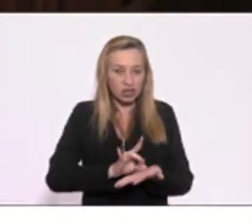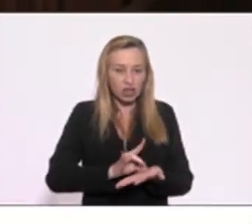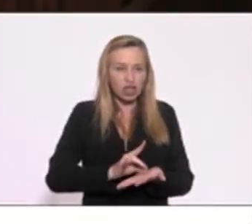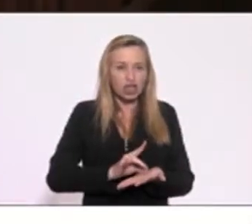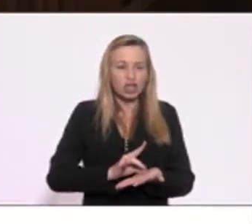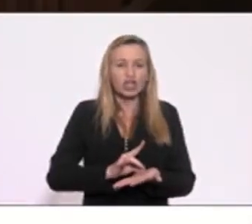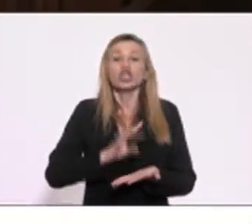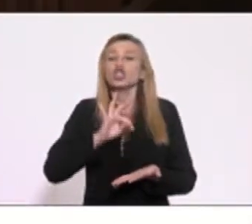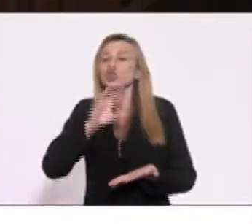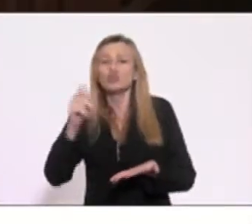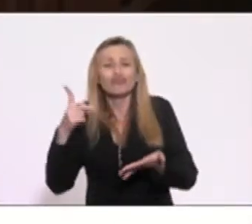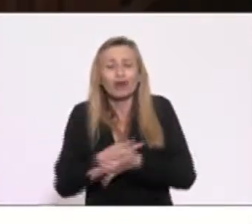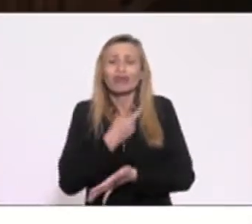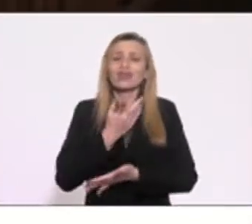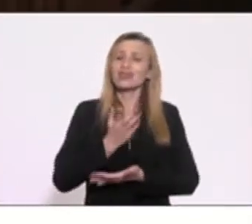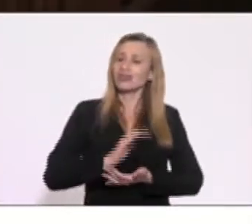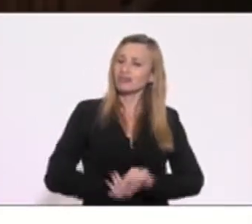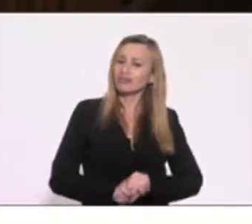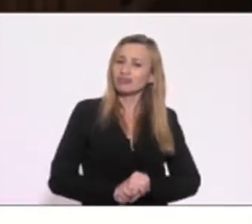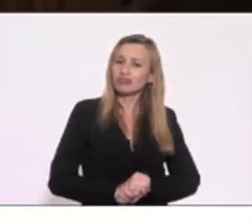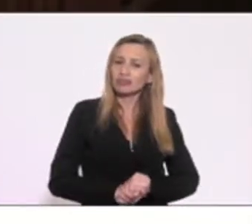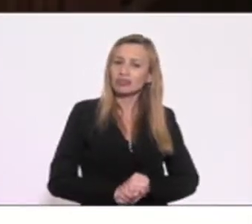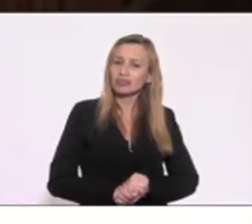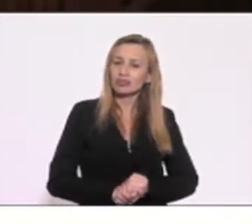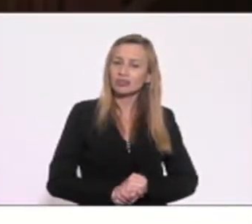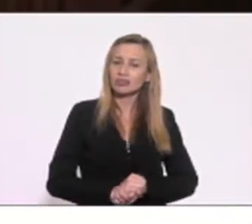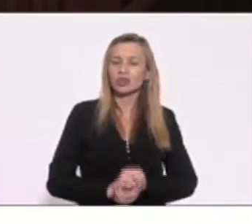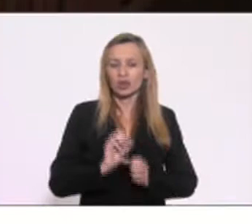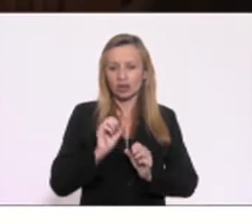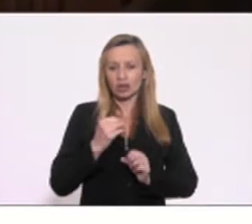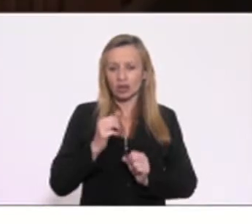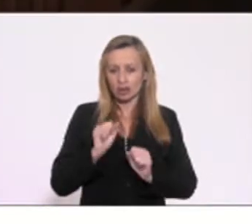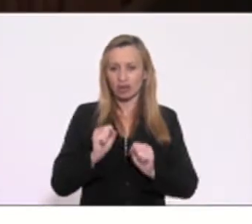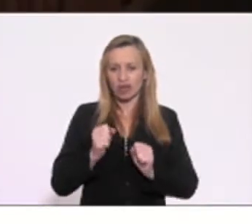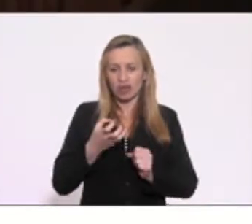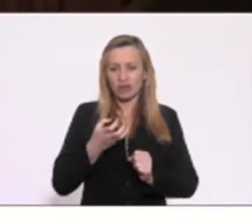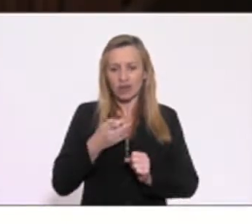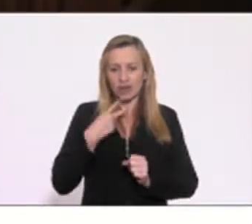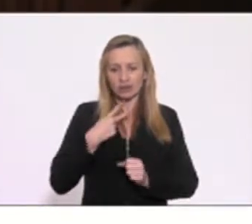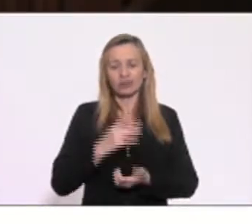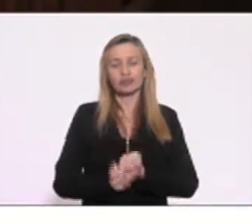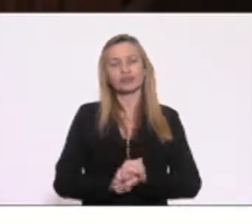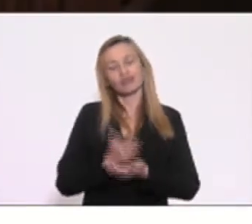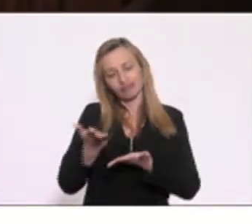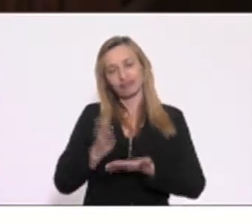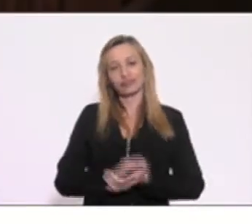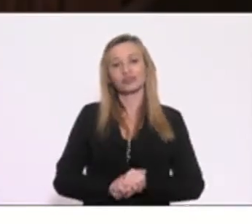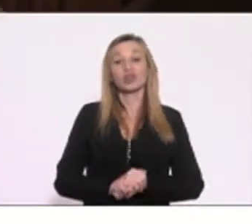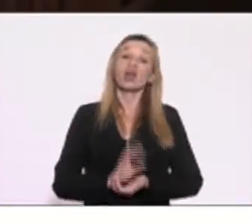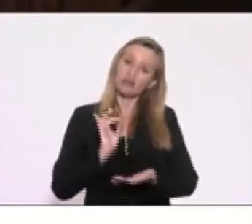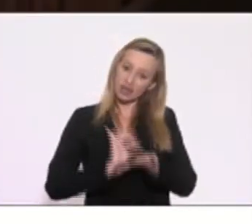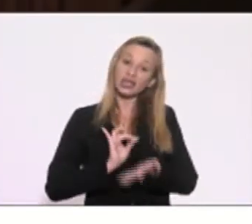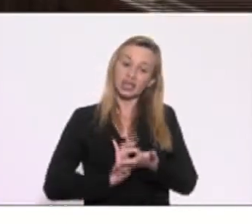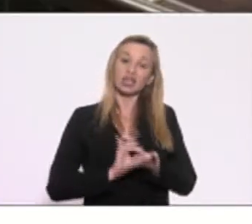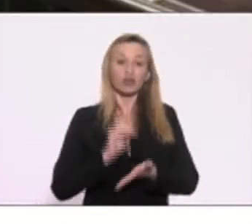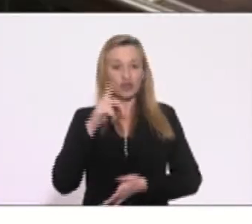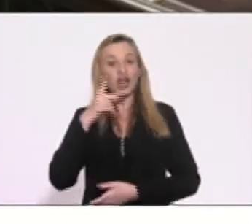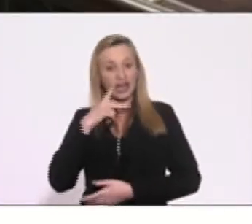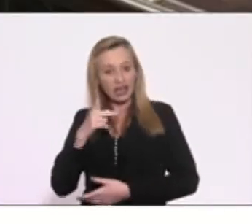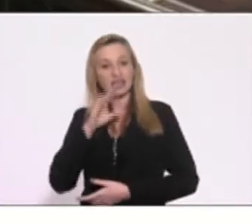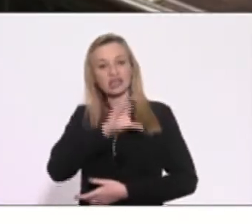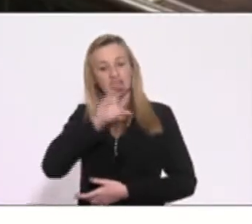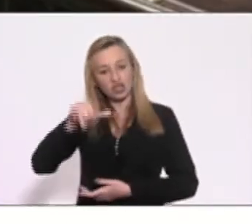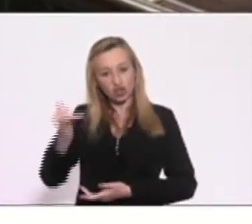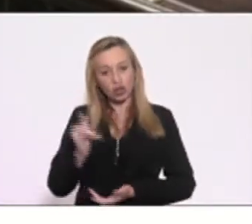naquilo que está acontecendo. Vocês me concedem um rápido à parte? Pois não, deputado Carlos Mink. Vossa Excelência tem razão, eu mencionei isso na